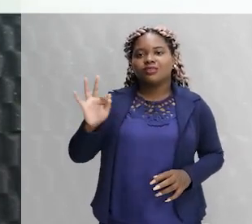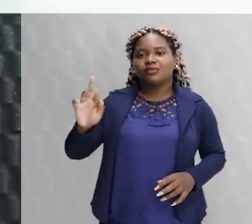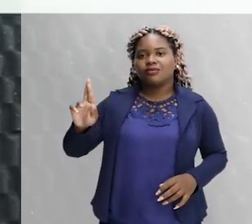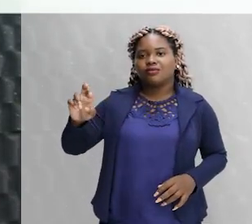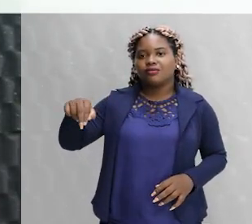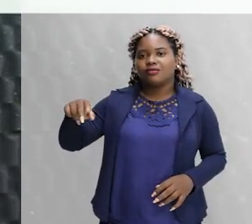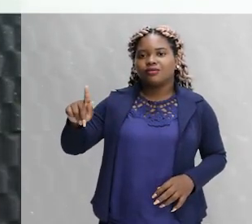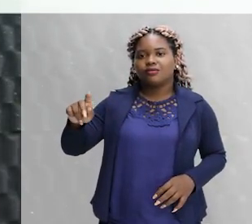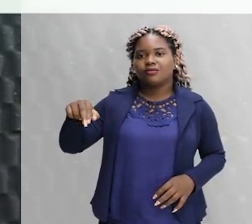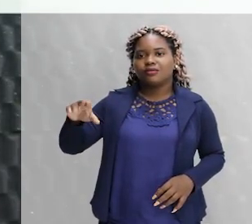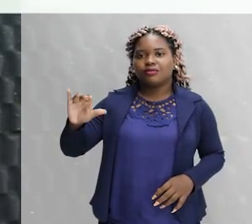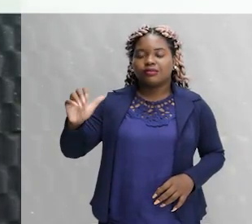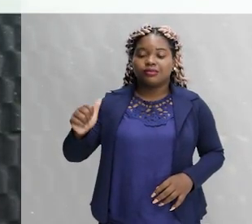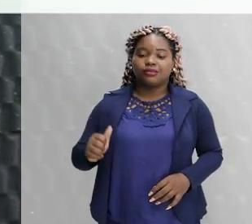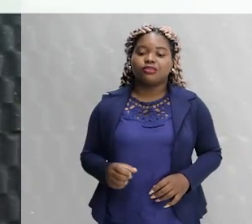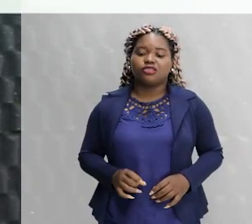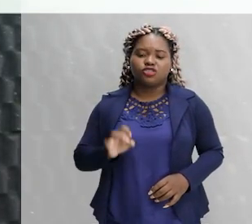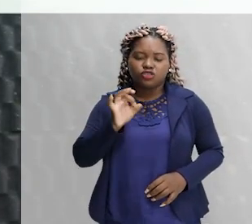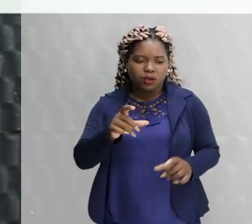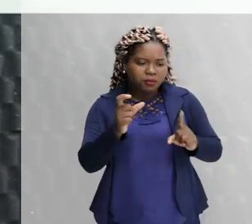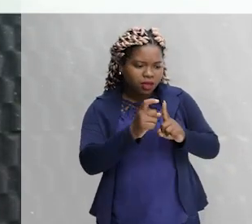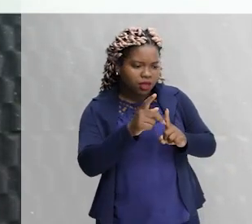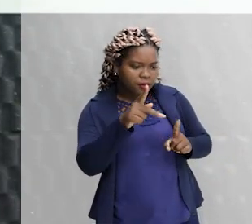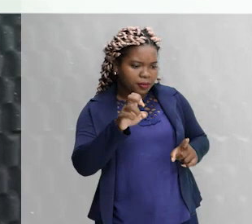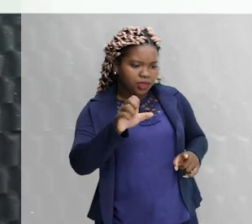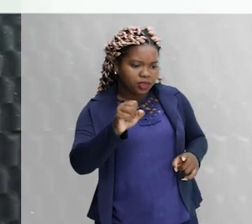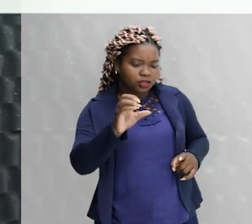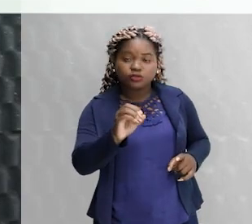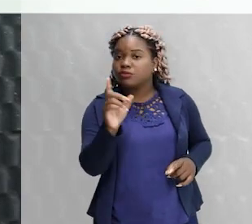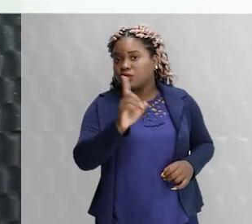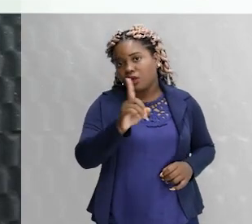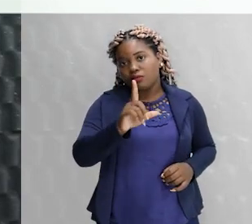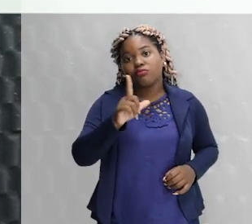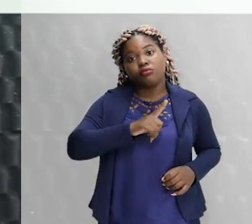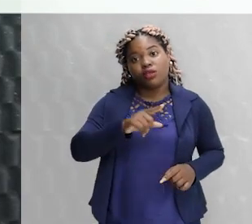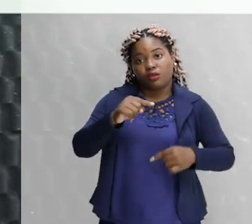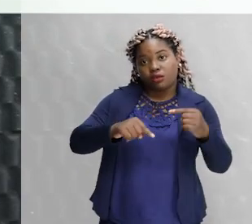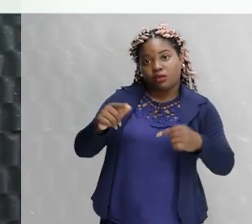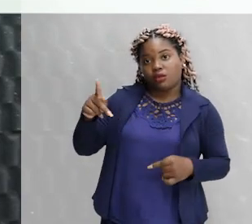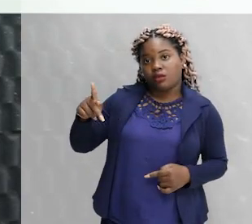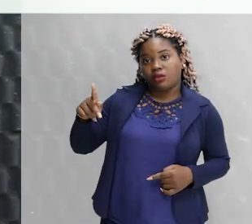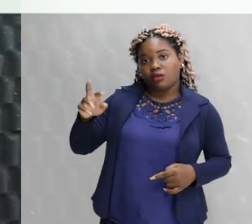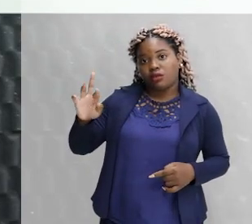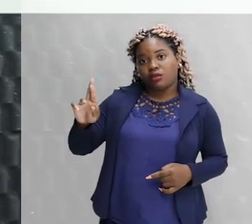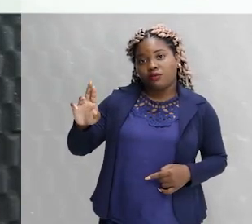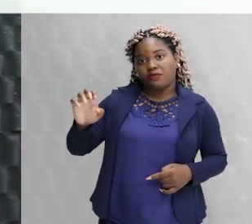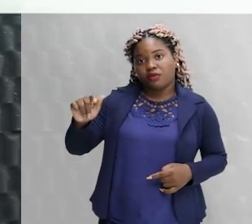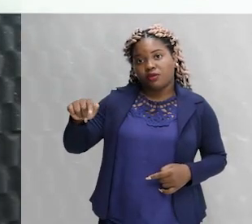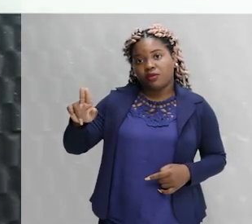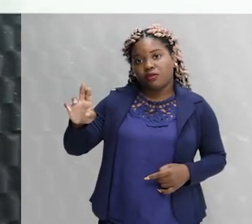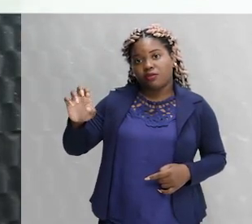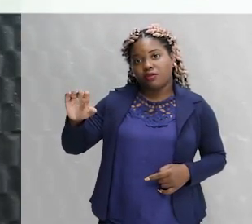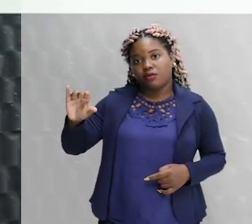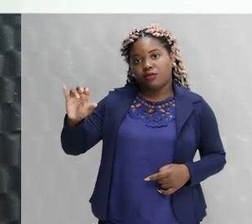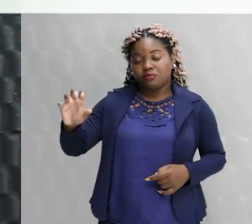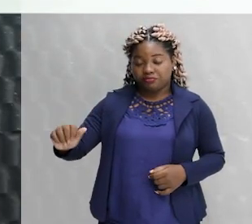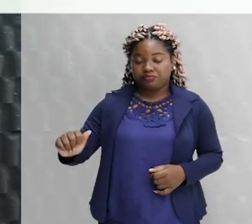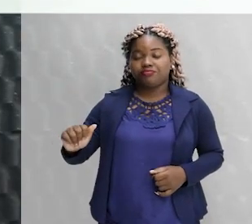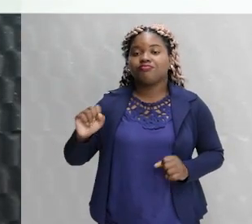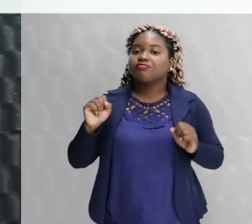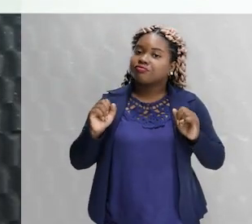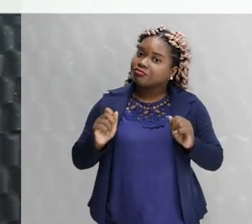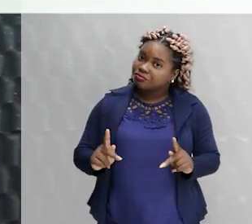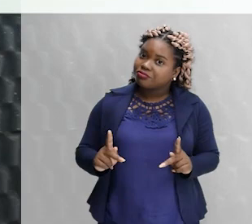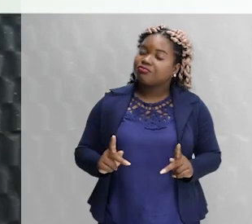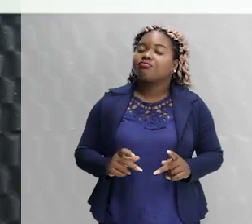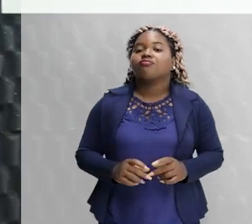a palavra peso especificamente. Porque tem problemas que ele pode falar claramente os números têm peso, mas